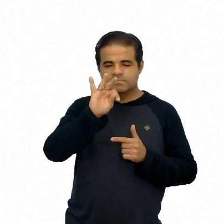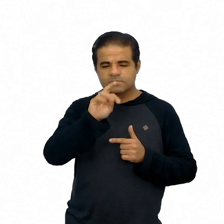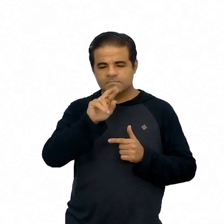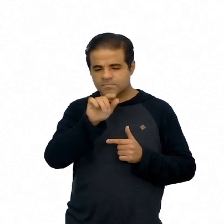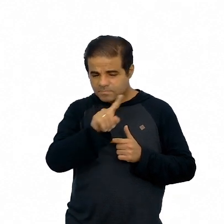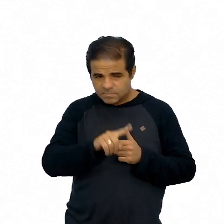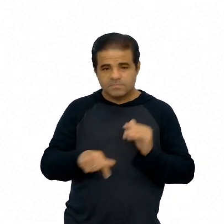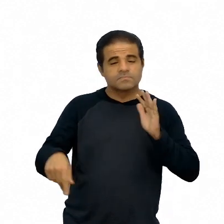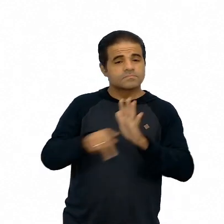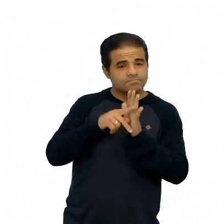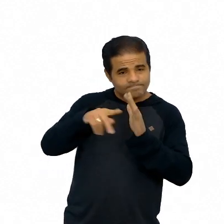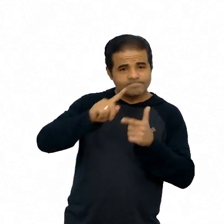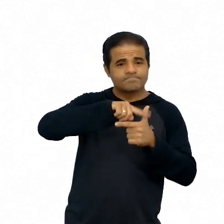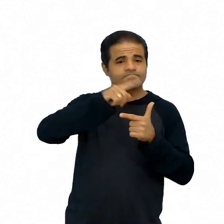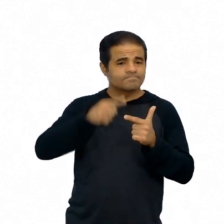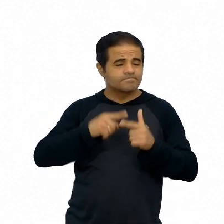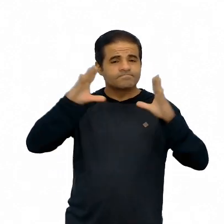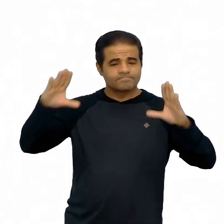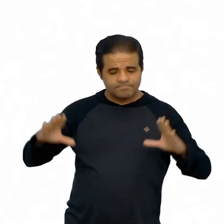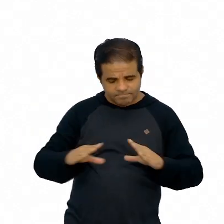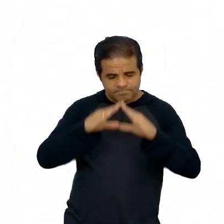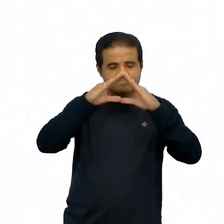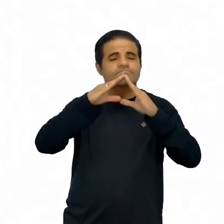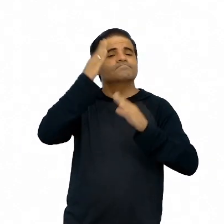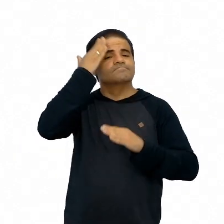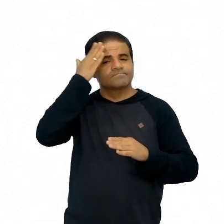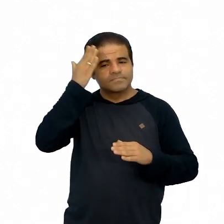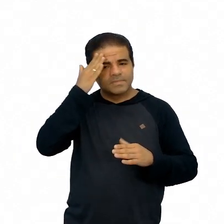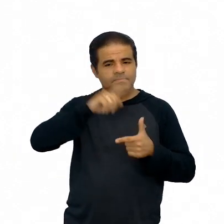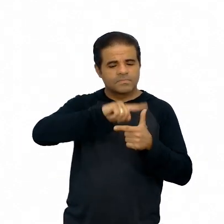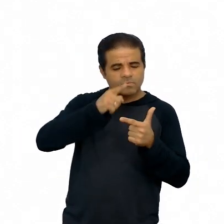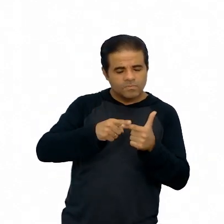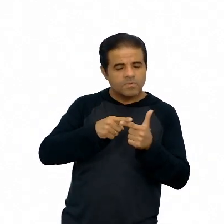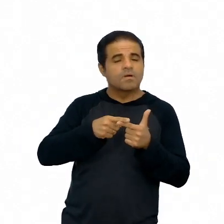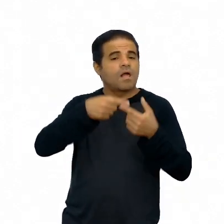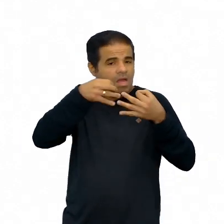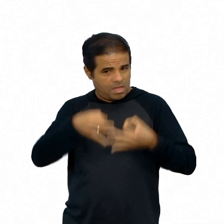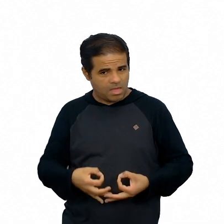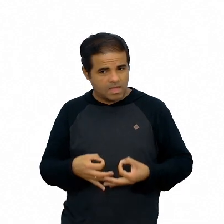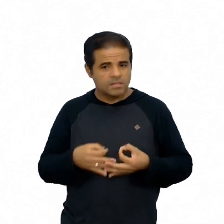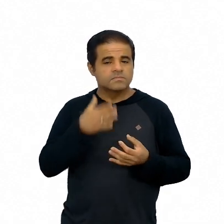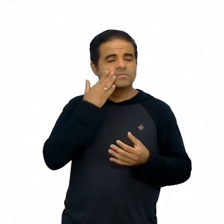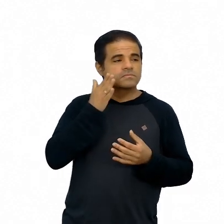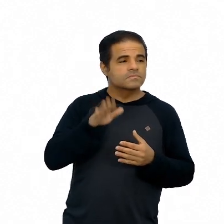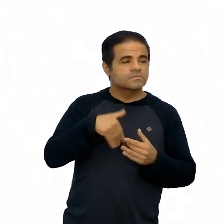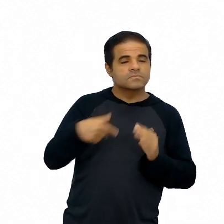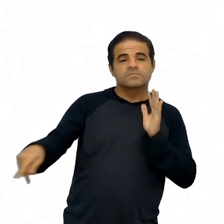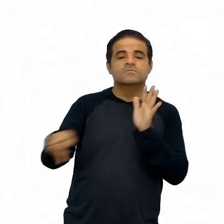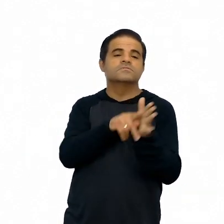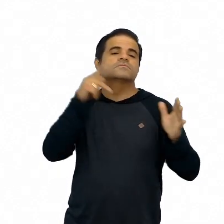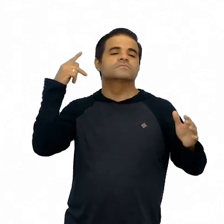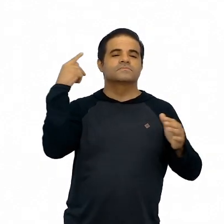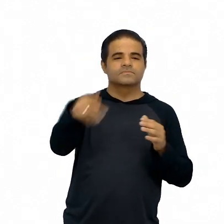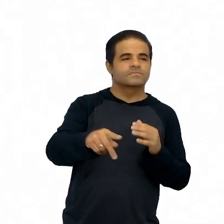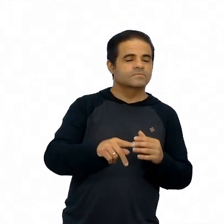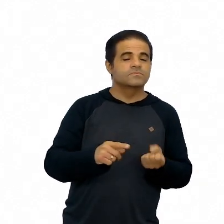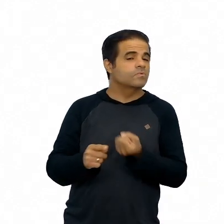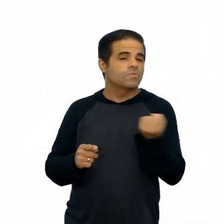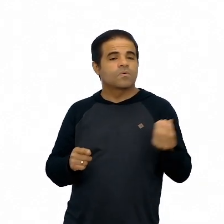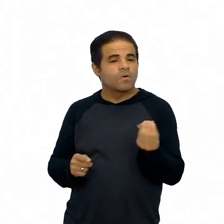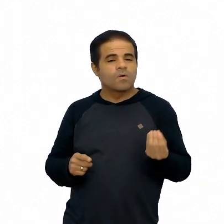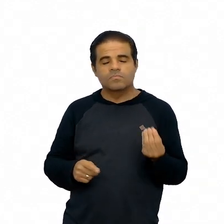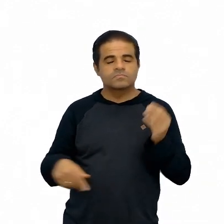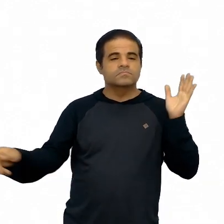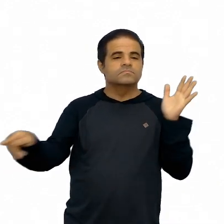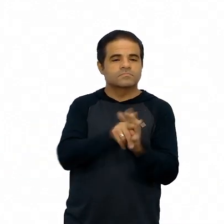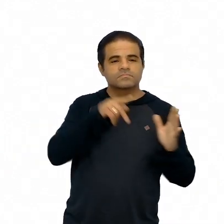conhecer propriedades de um triângulo retângulo, ele tem que saber o que é um ângulo reto, ele tem que saber quais são as propriedades, ou seja, como que eu faço